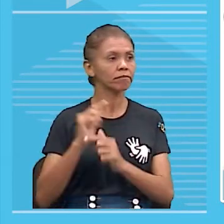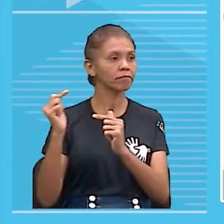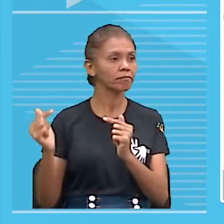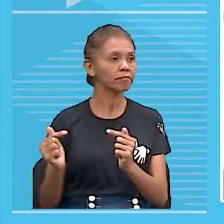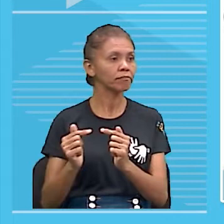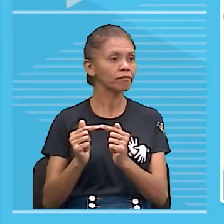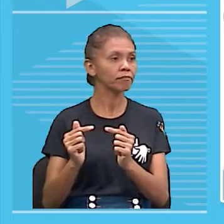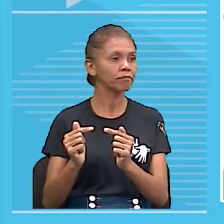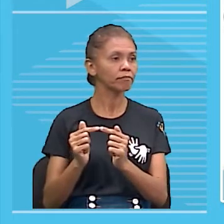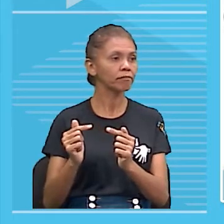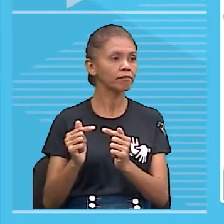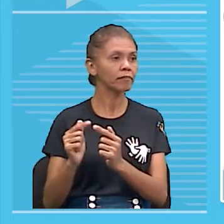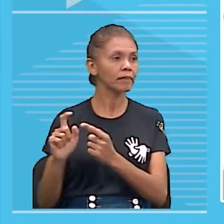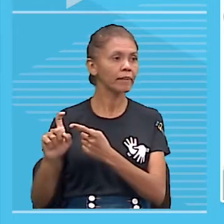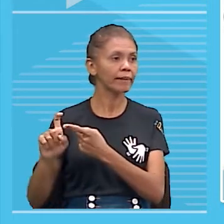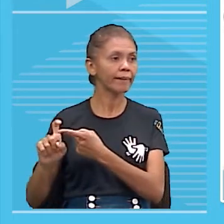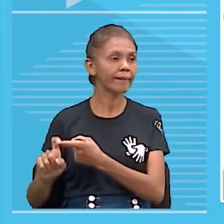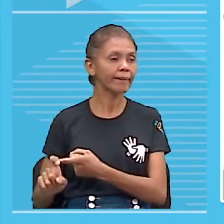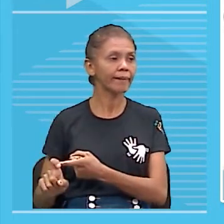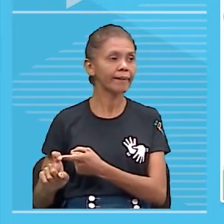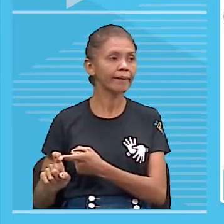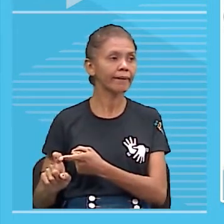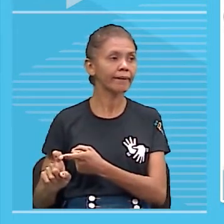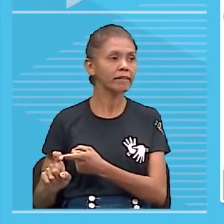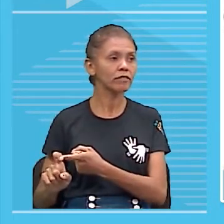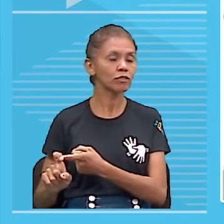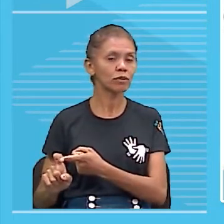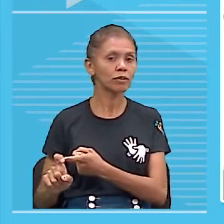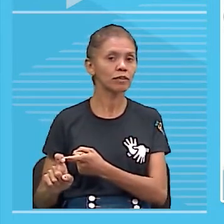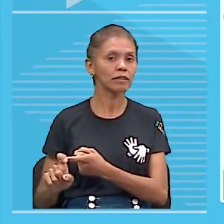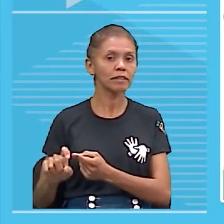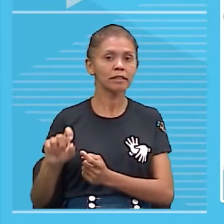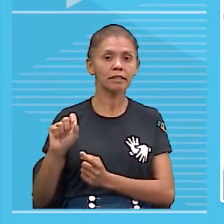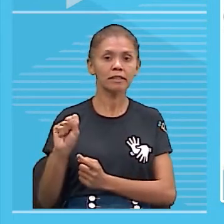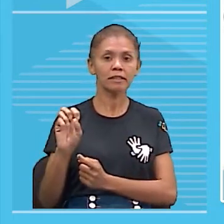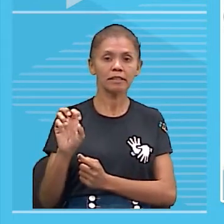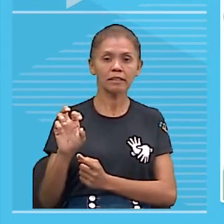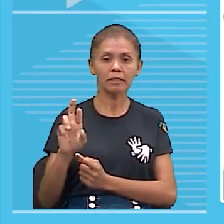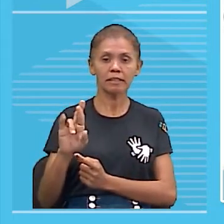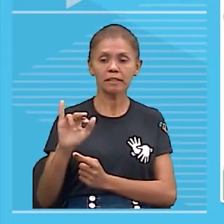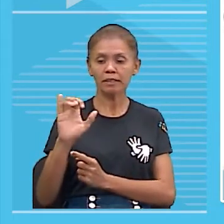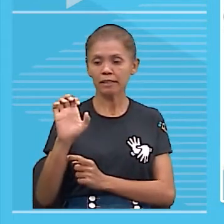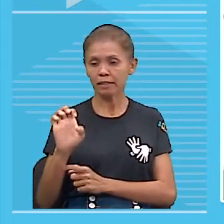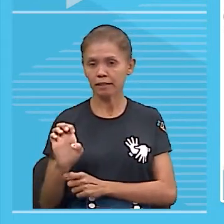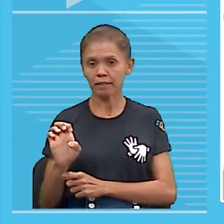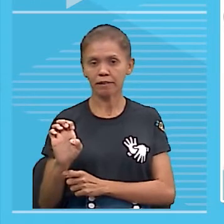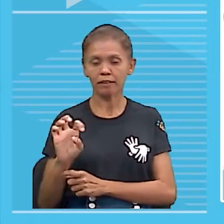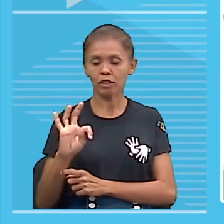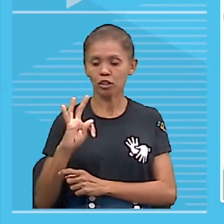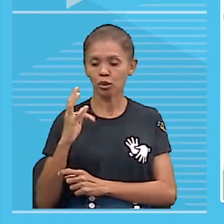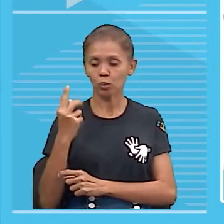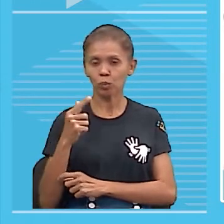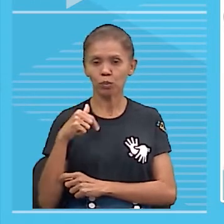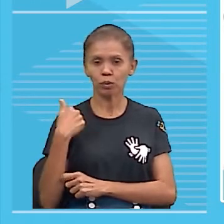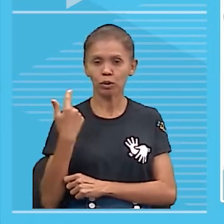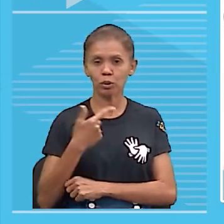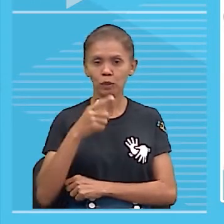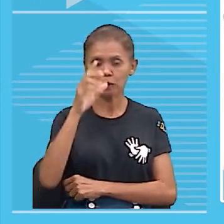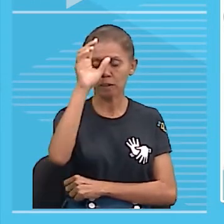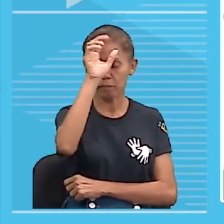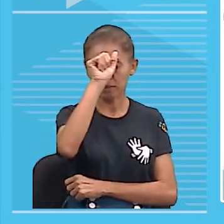de Resistores em Série Tá bom então tudo que a gente falou sobre